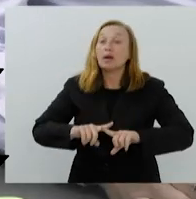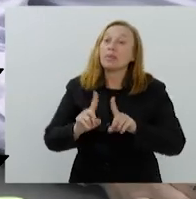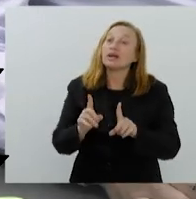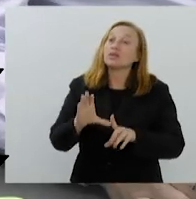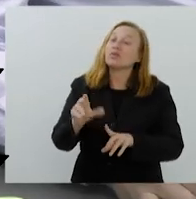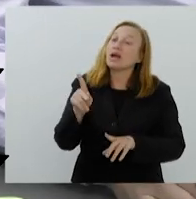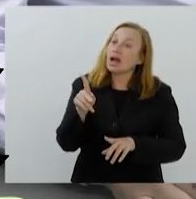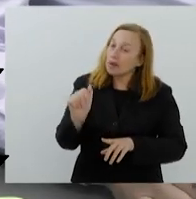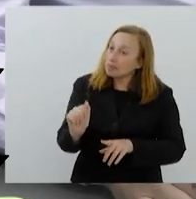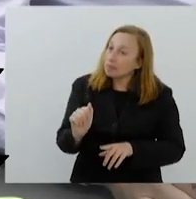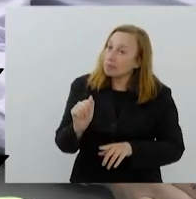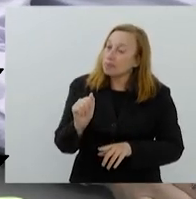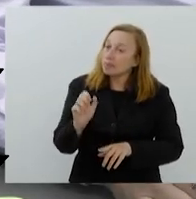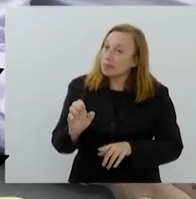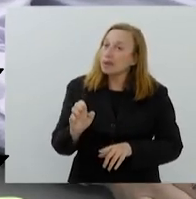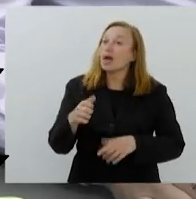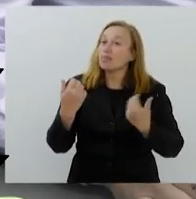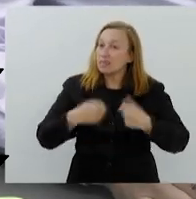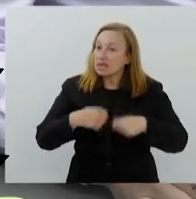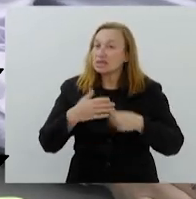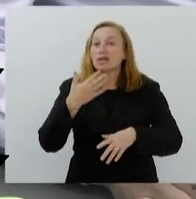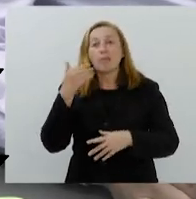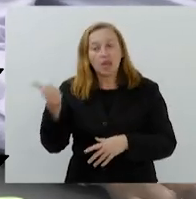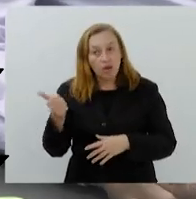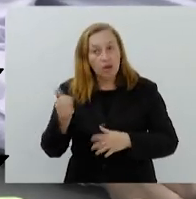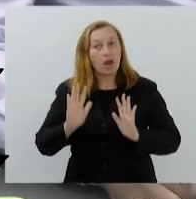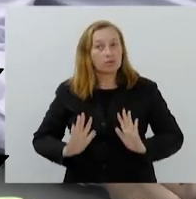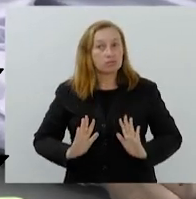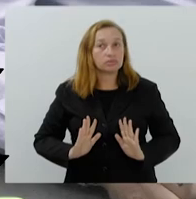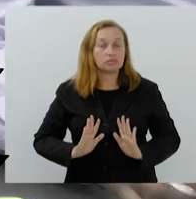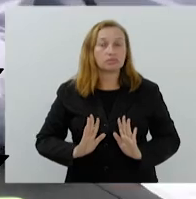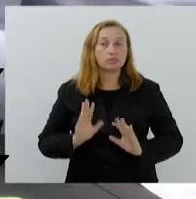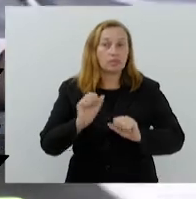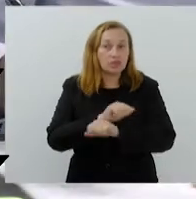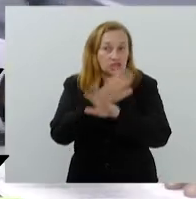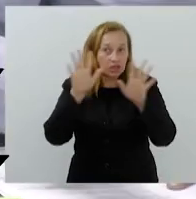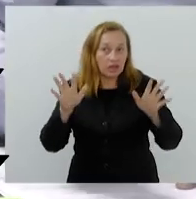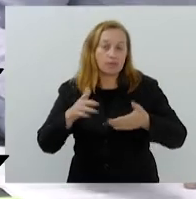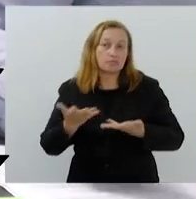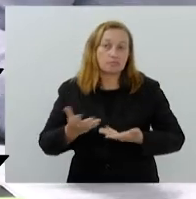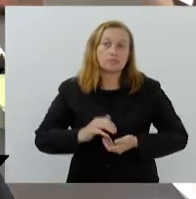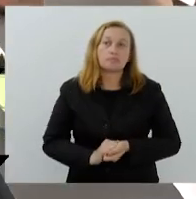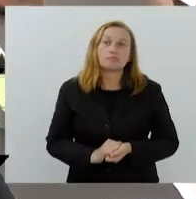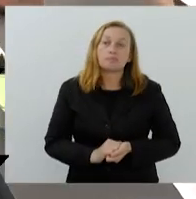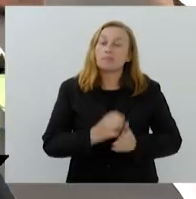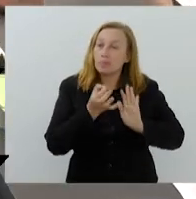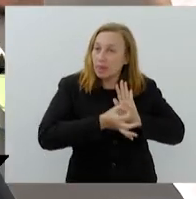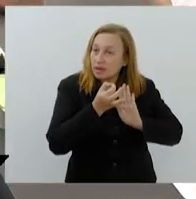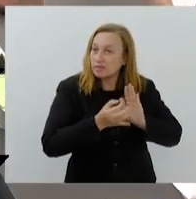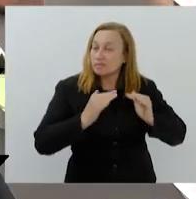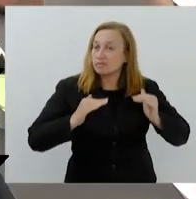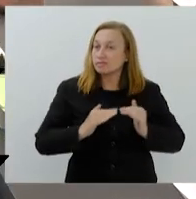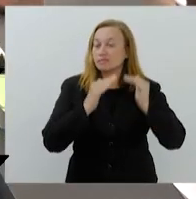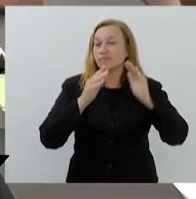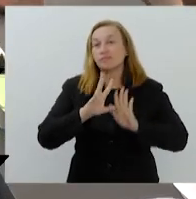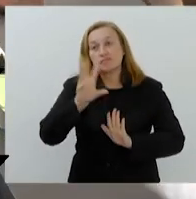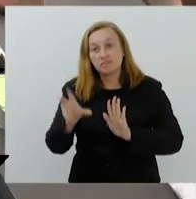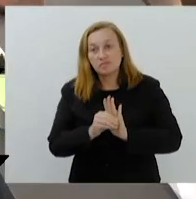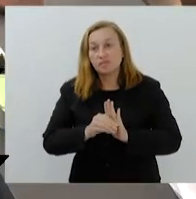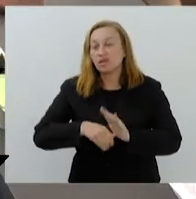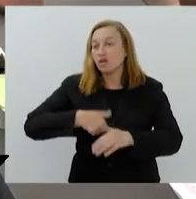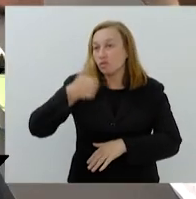precisa ser melhorado. As duas chegam ao mesmo ponto. Agora está mais claro o que eu concordo. Então, o parecer pode ser favorável às emendas